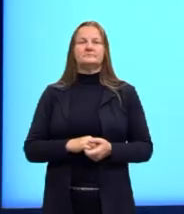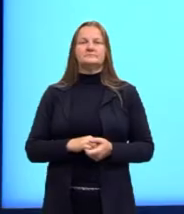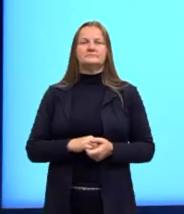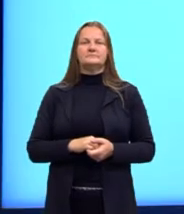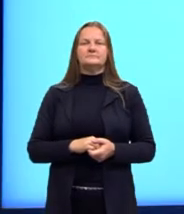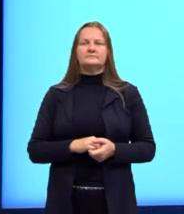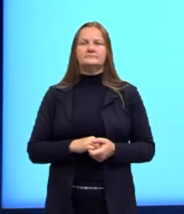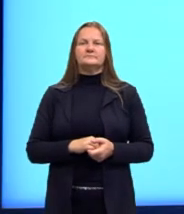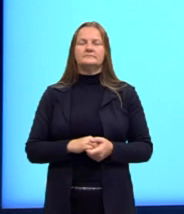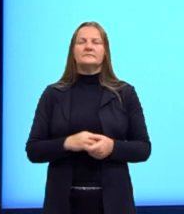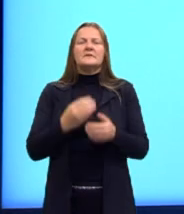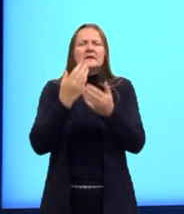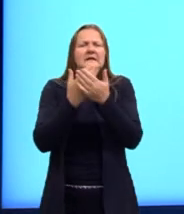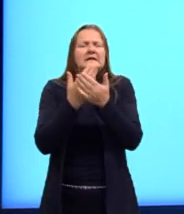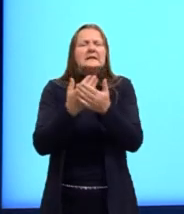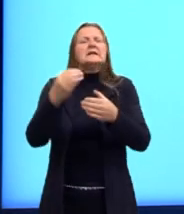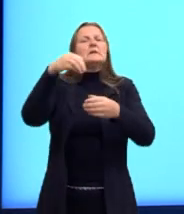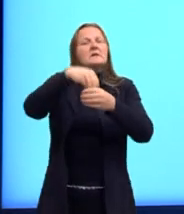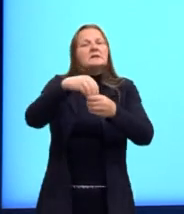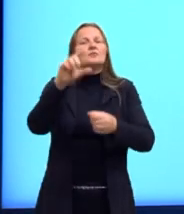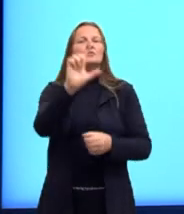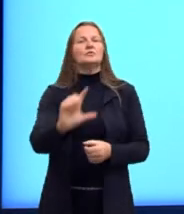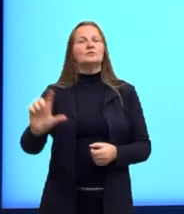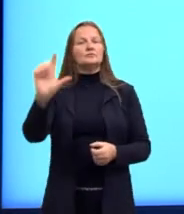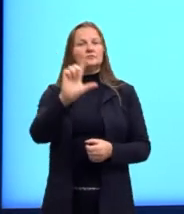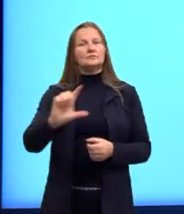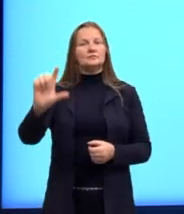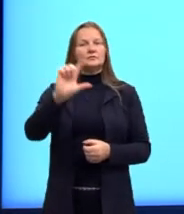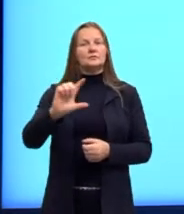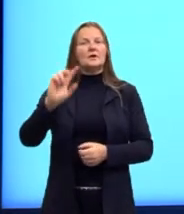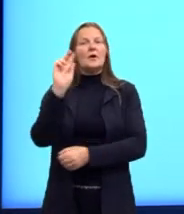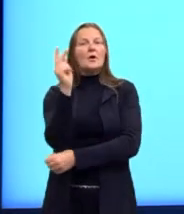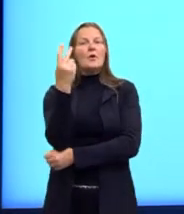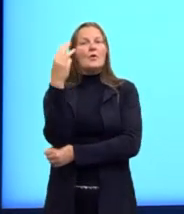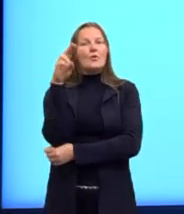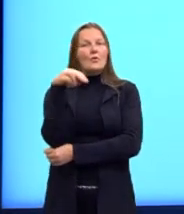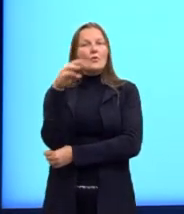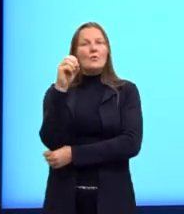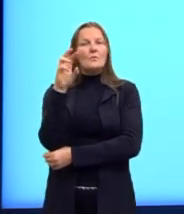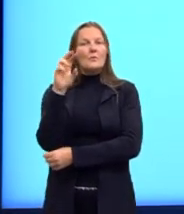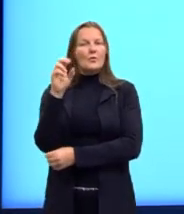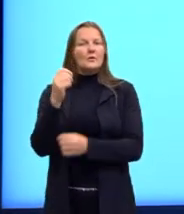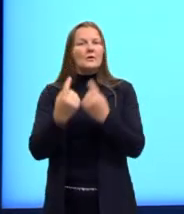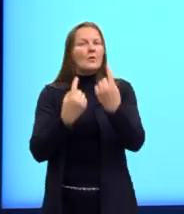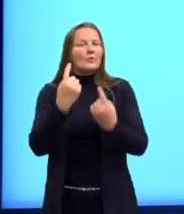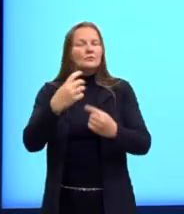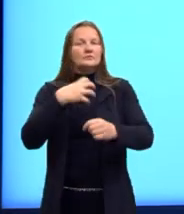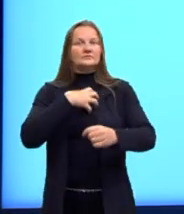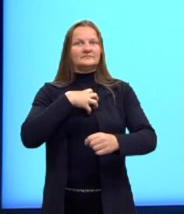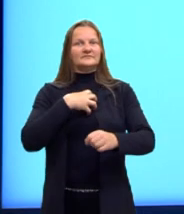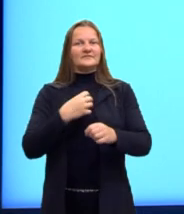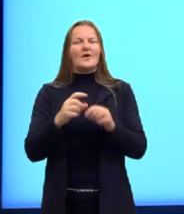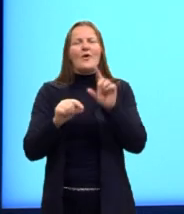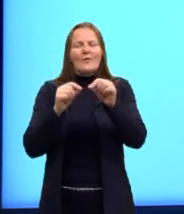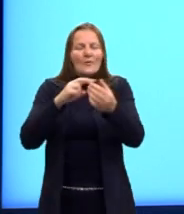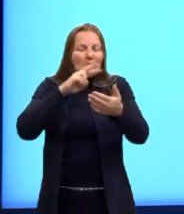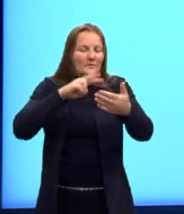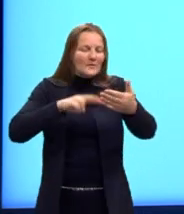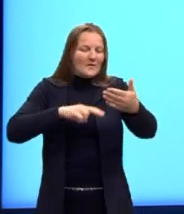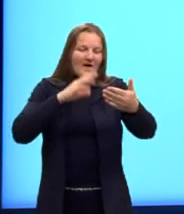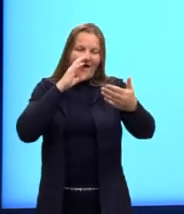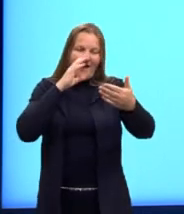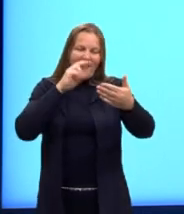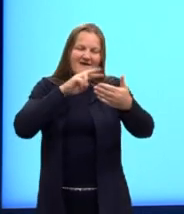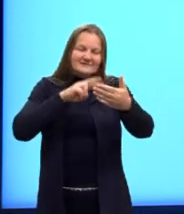na literatura né humor é um dispositivo que evoca certos sentimentos pelos leitores